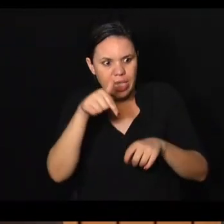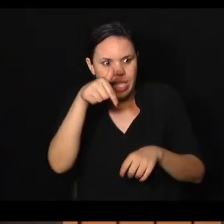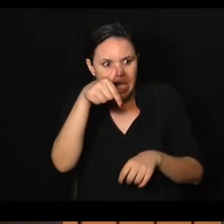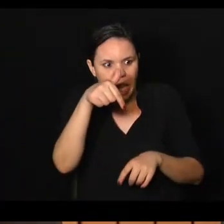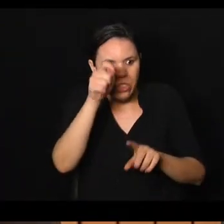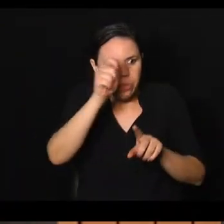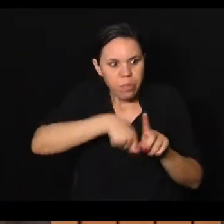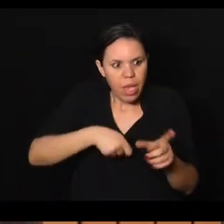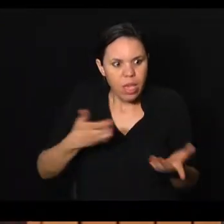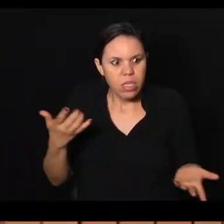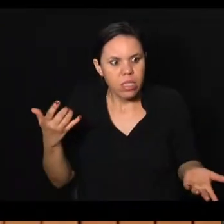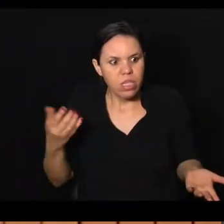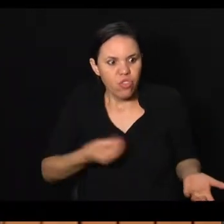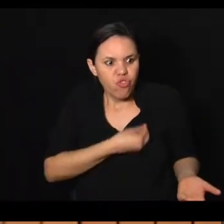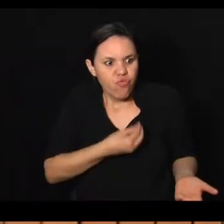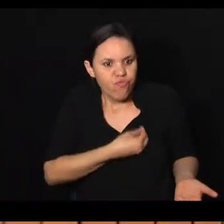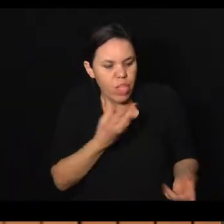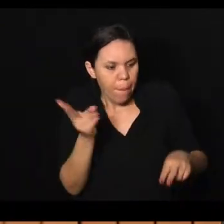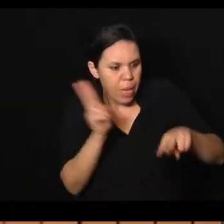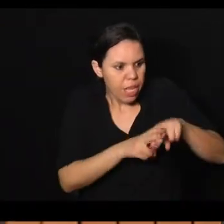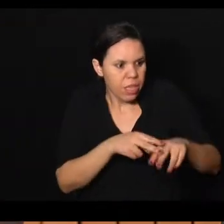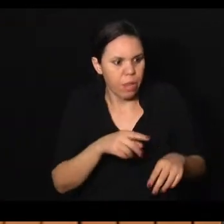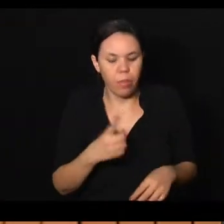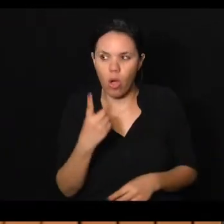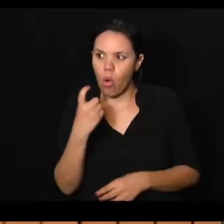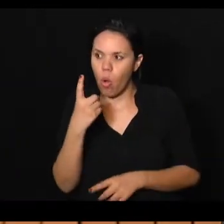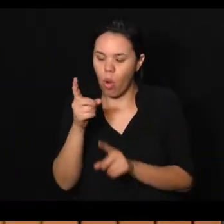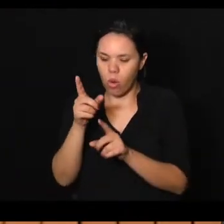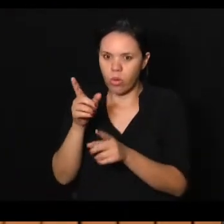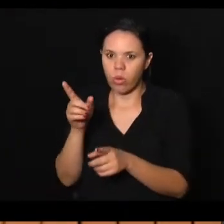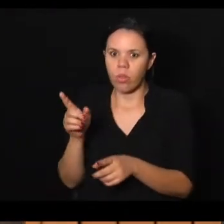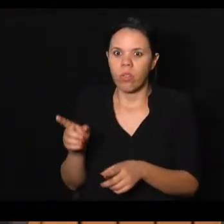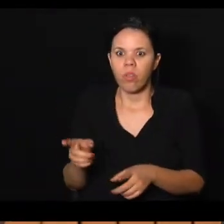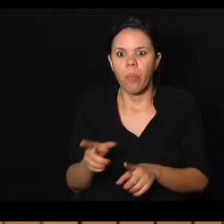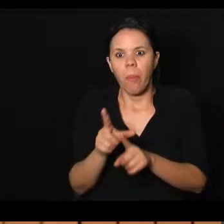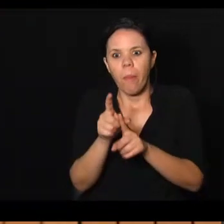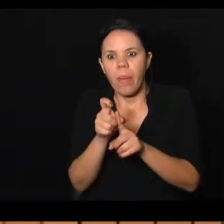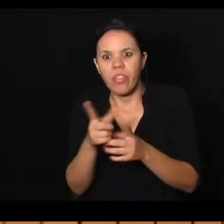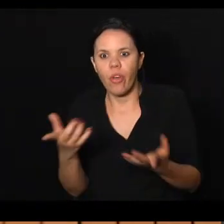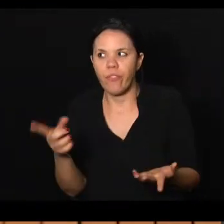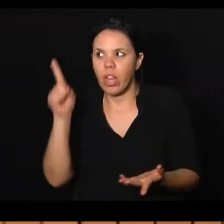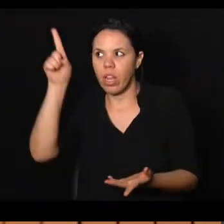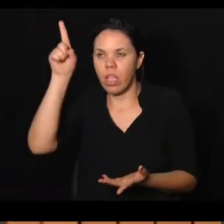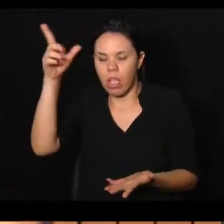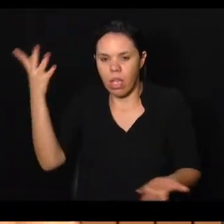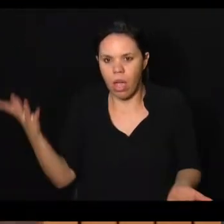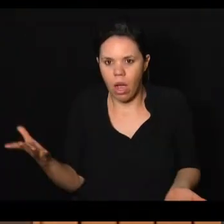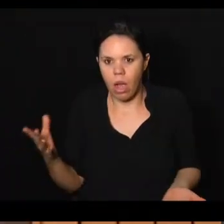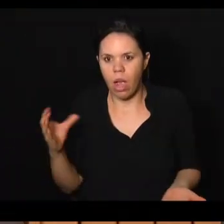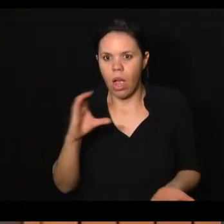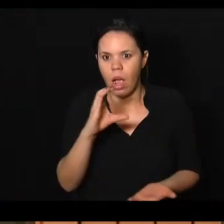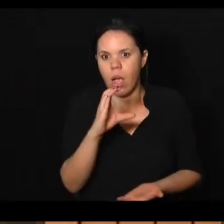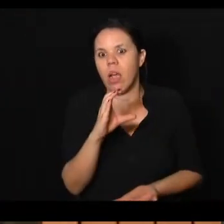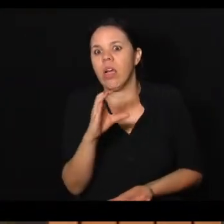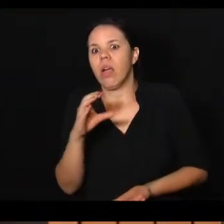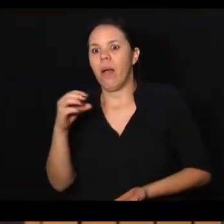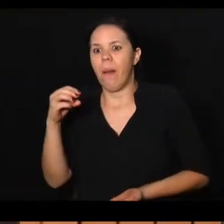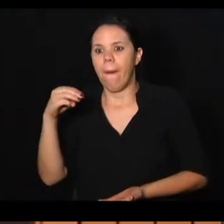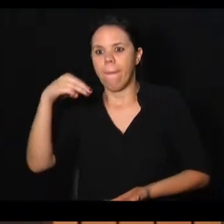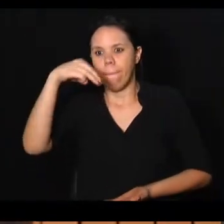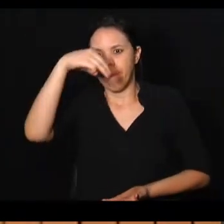idade. Prendemos um único pedófilo em Campo Grande, que no celular